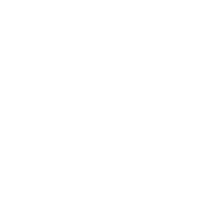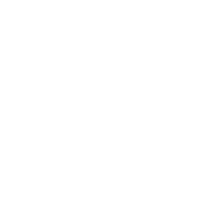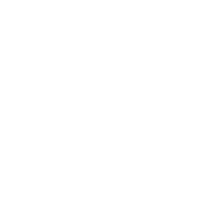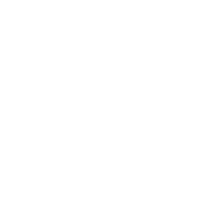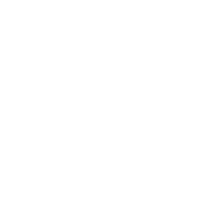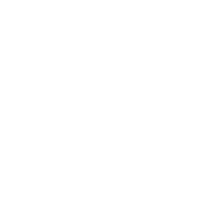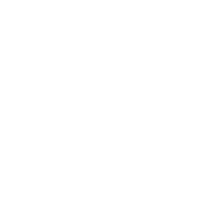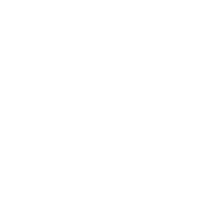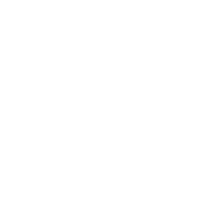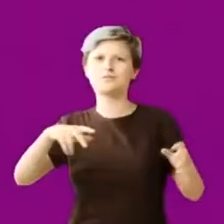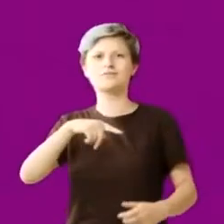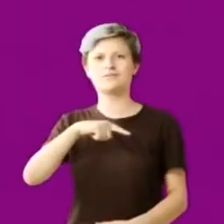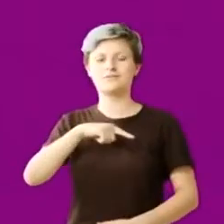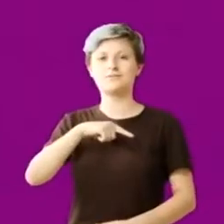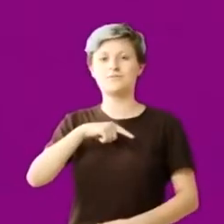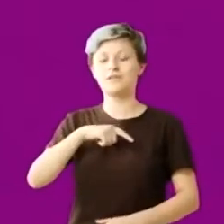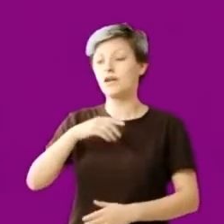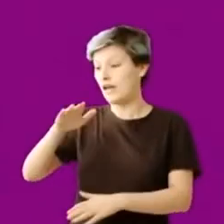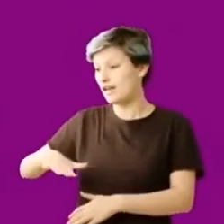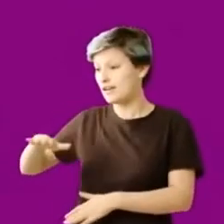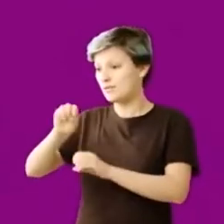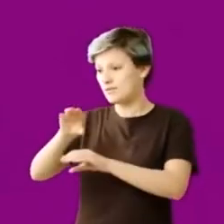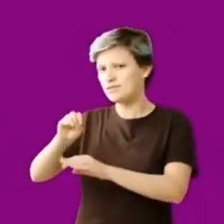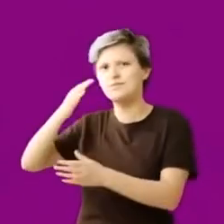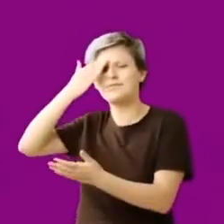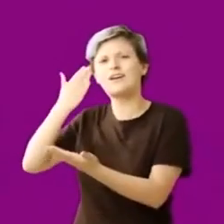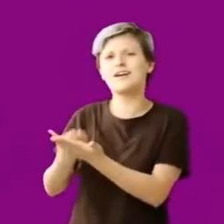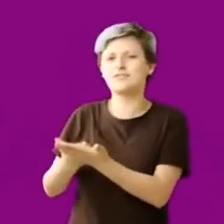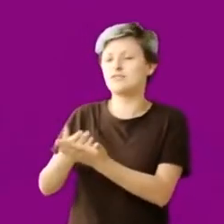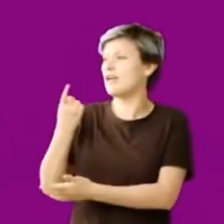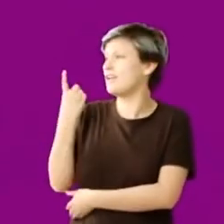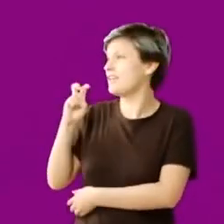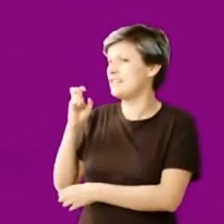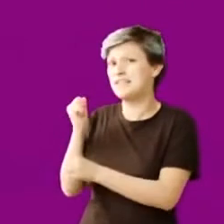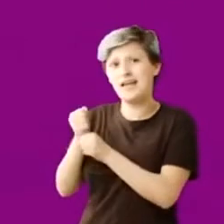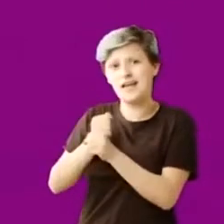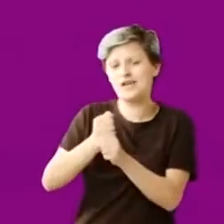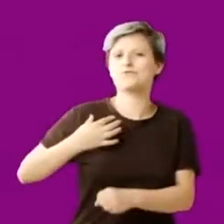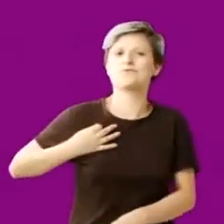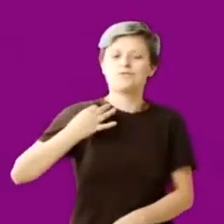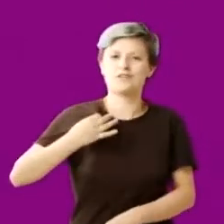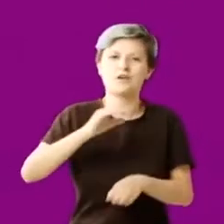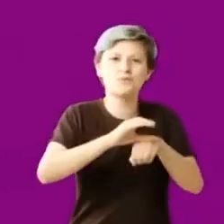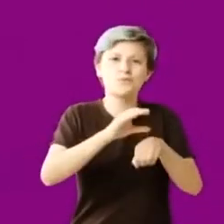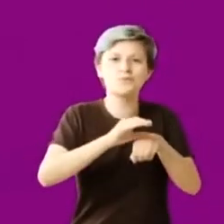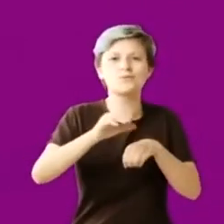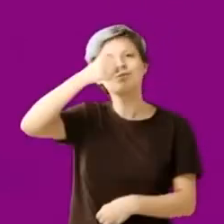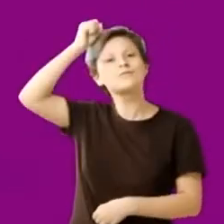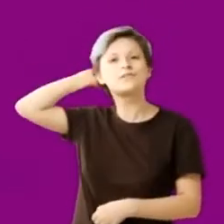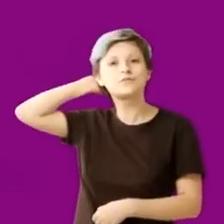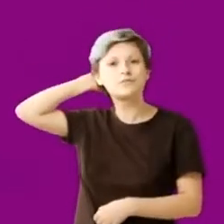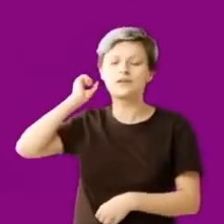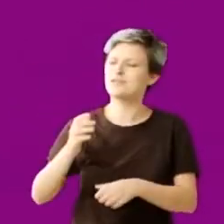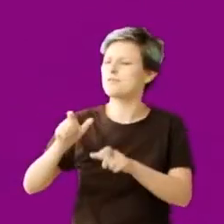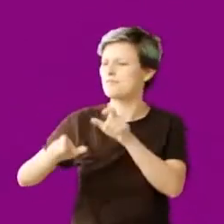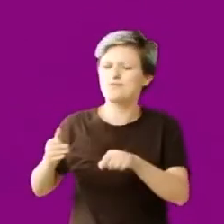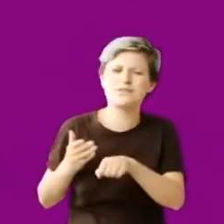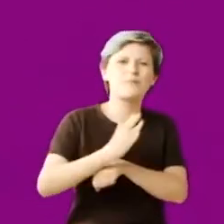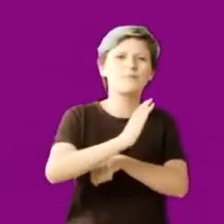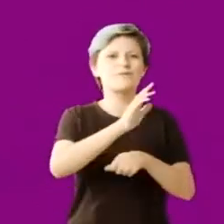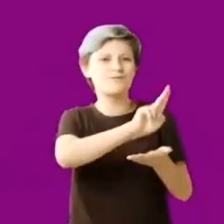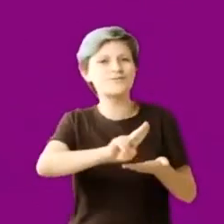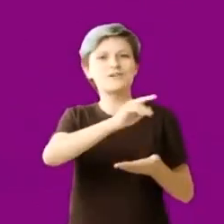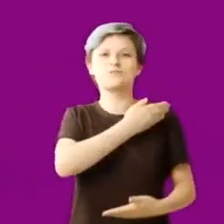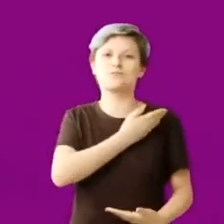candidatos a vereador PDT. Acredito na força transformadora da educação. Há 15 anos mantenho com trabalho voluntário o cursinho